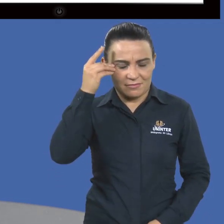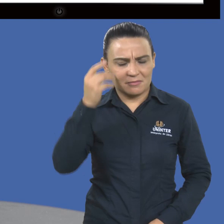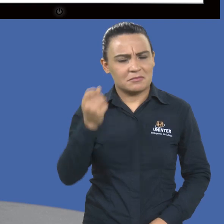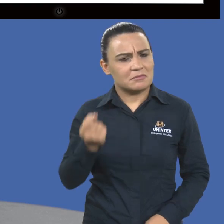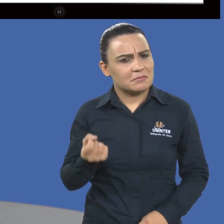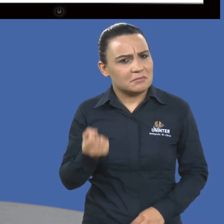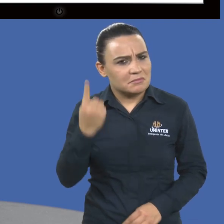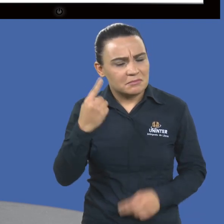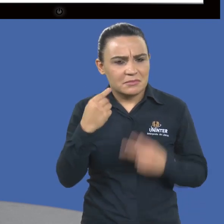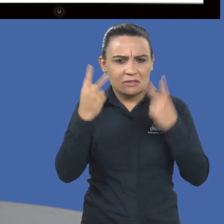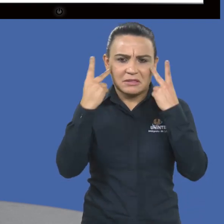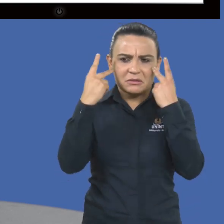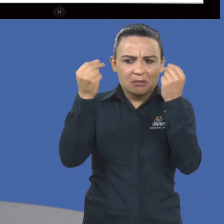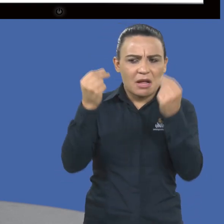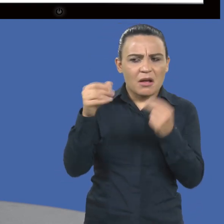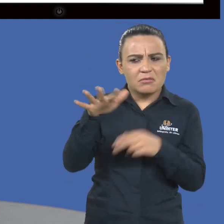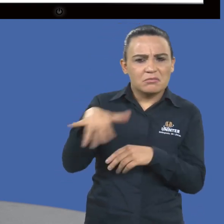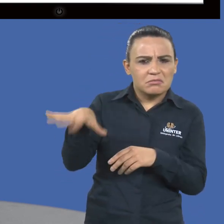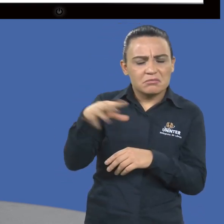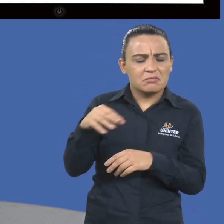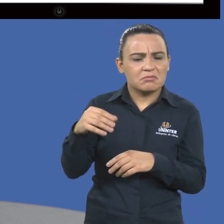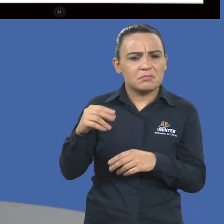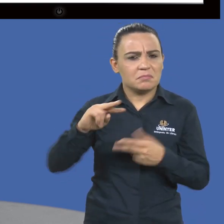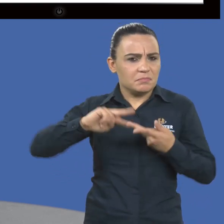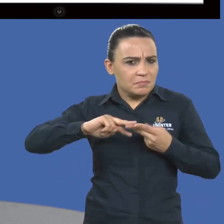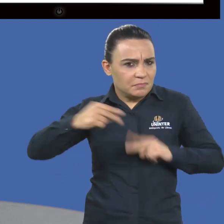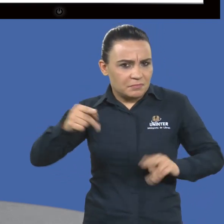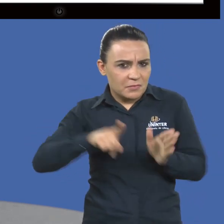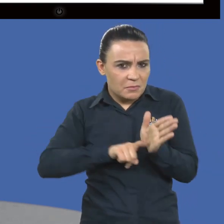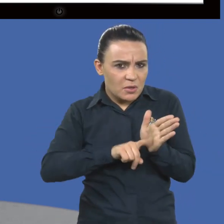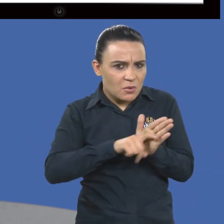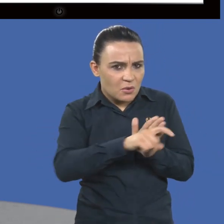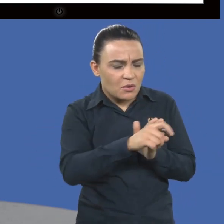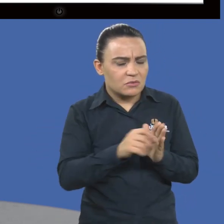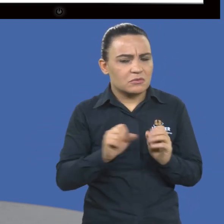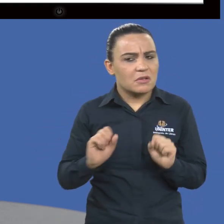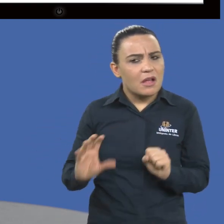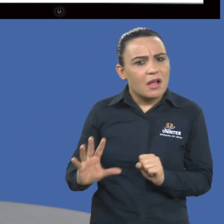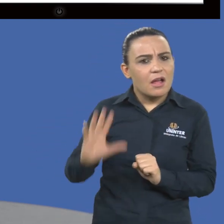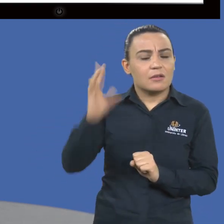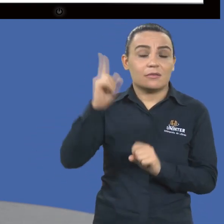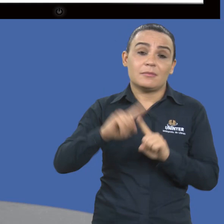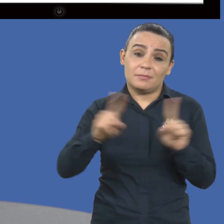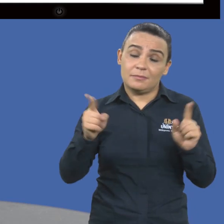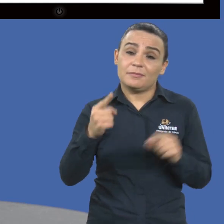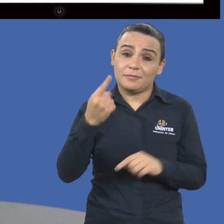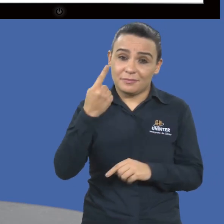Uma situação bastante incomum, naturalmente, né? Mas vocês viram,